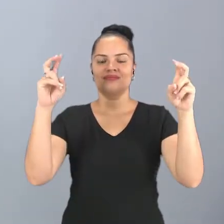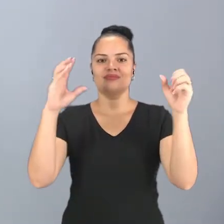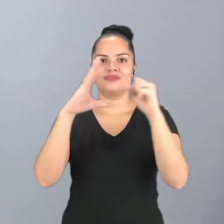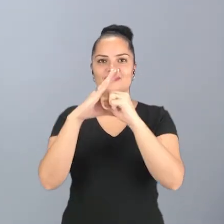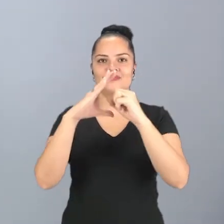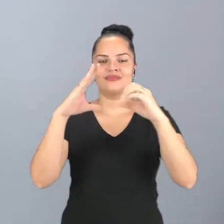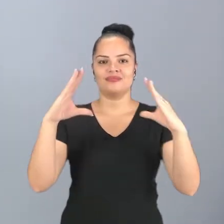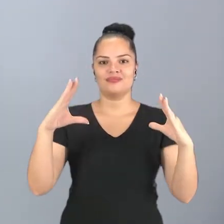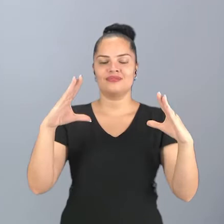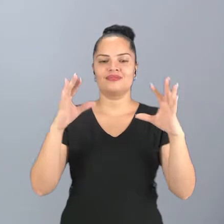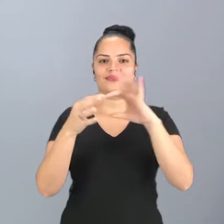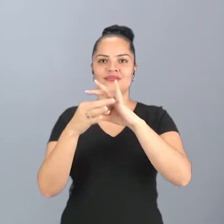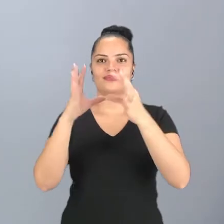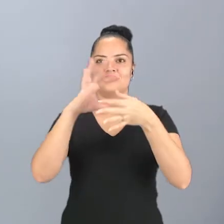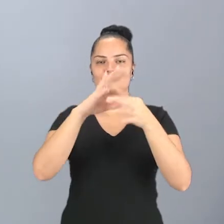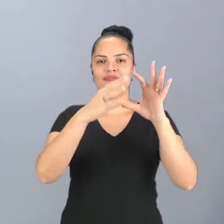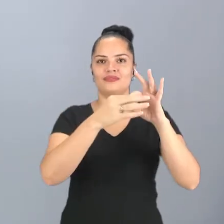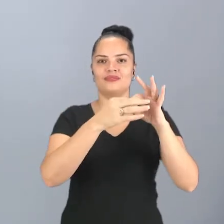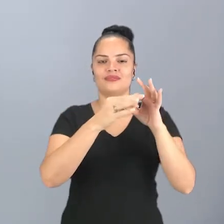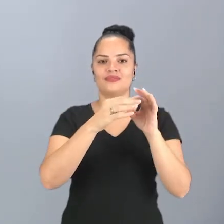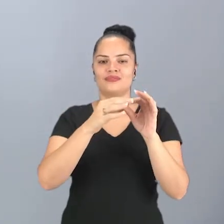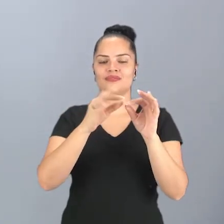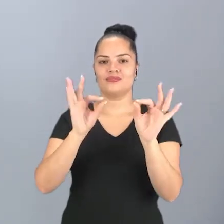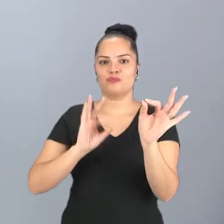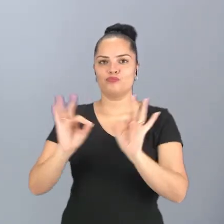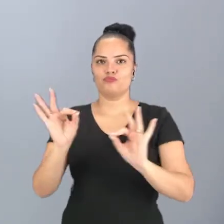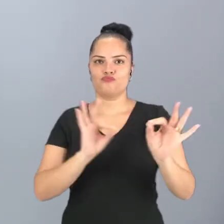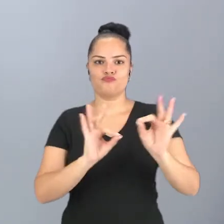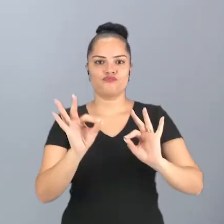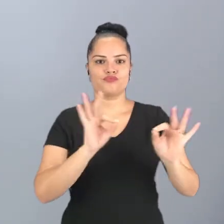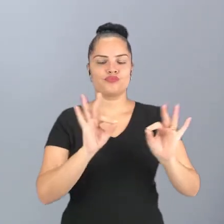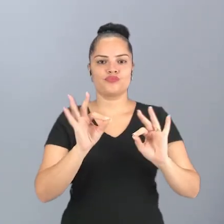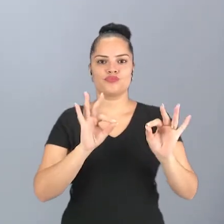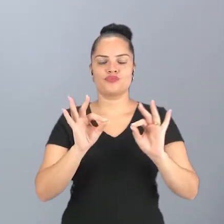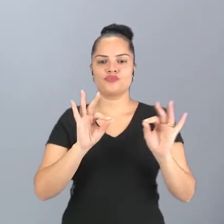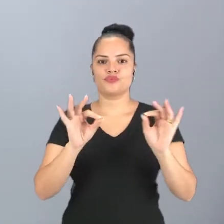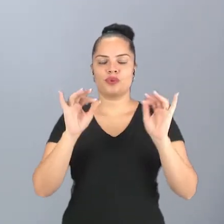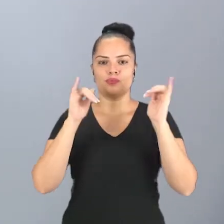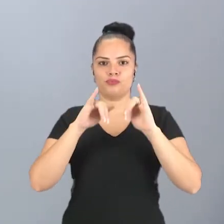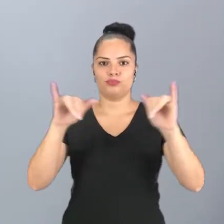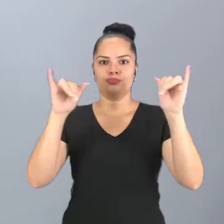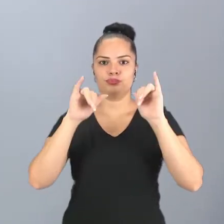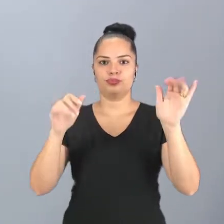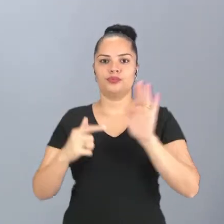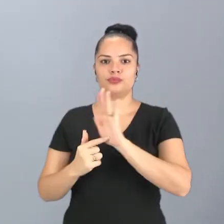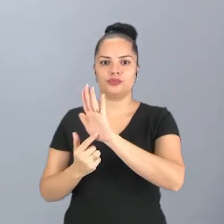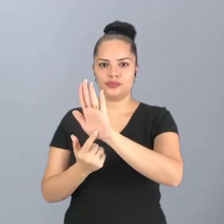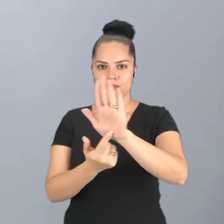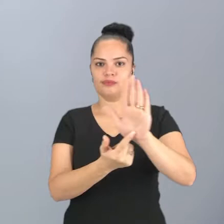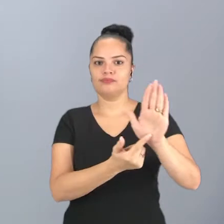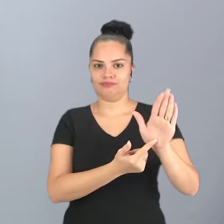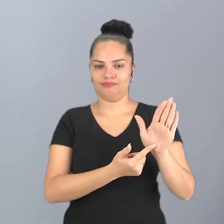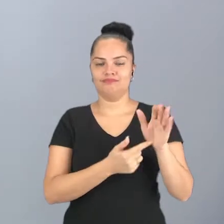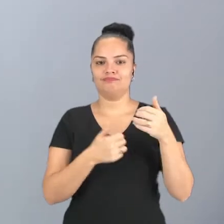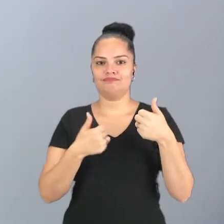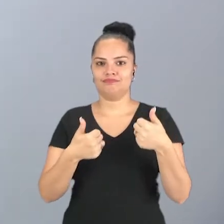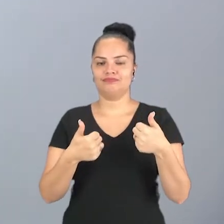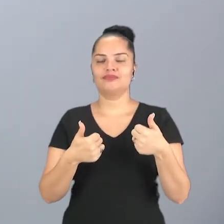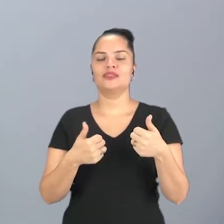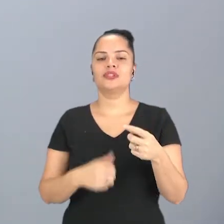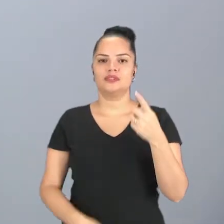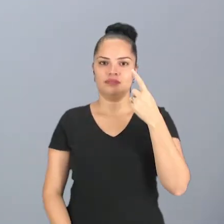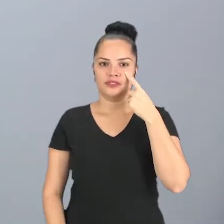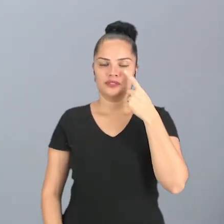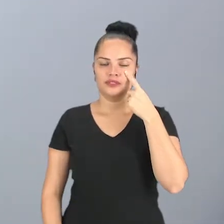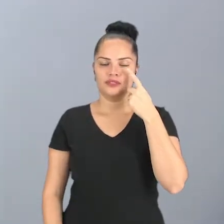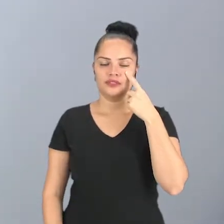As características e contexto de produção do nosso gênero, o texto infográfico, certo? Então